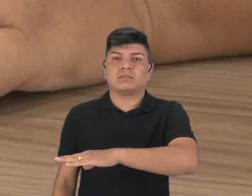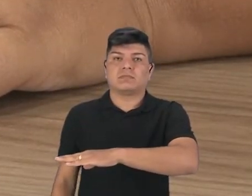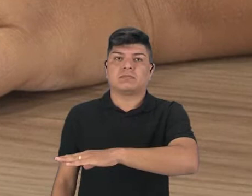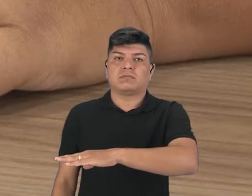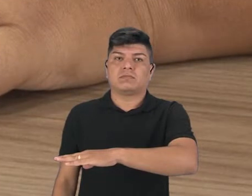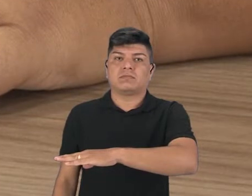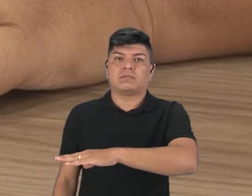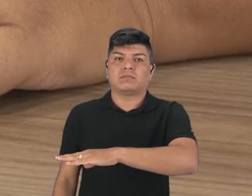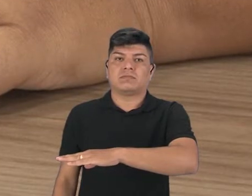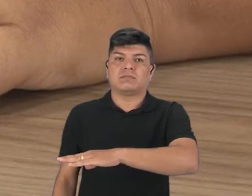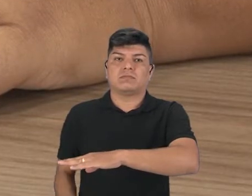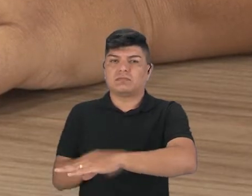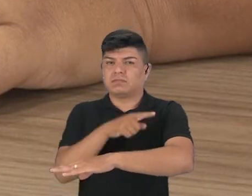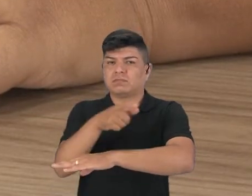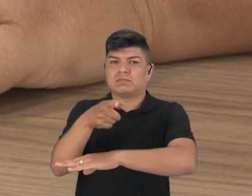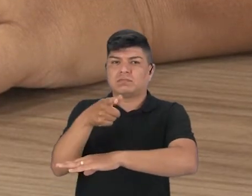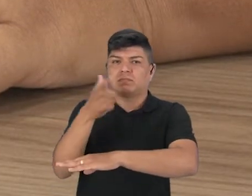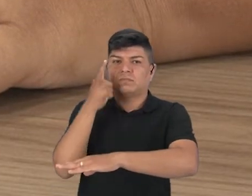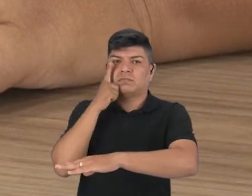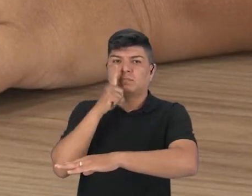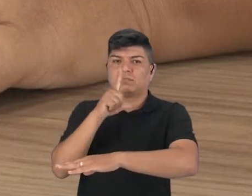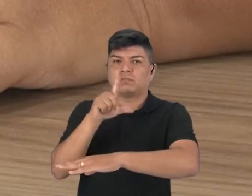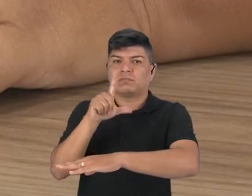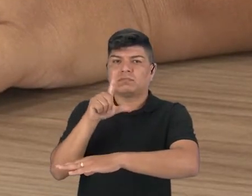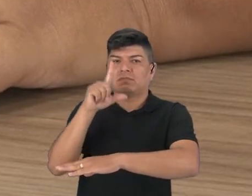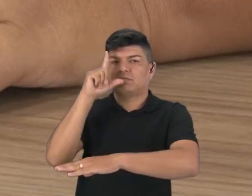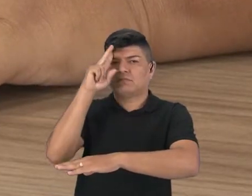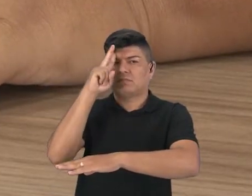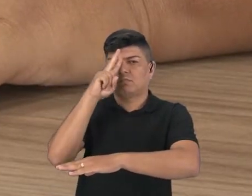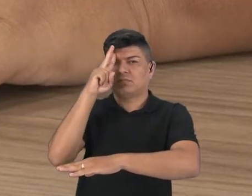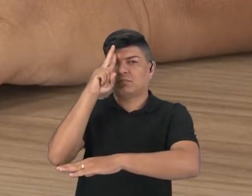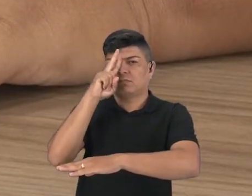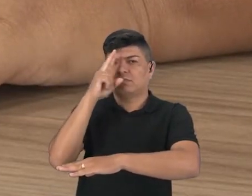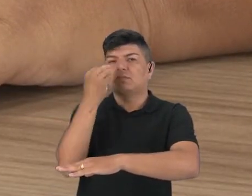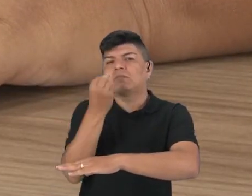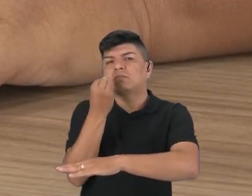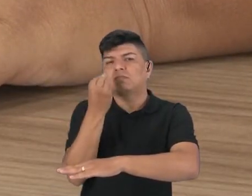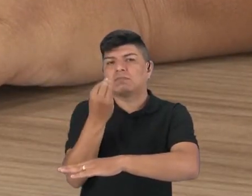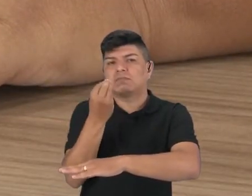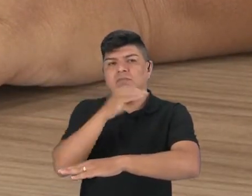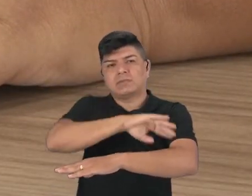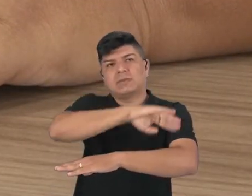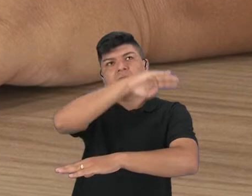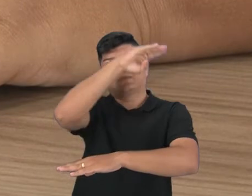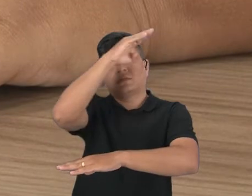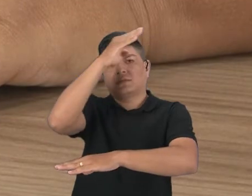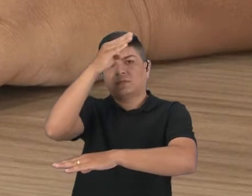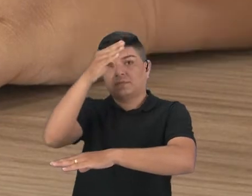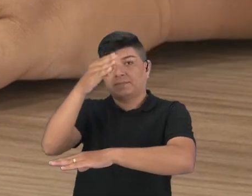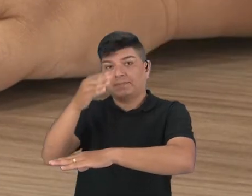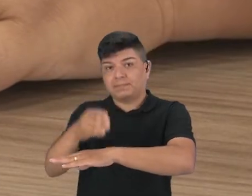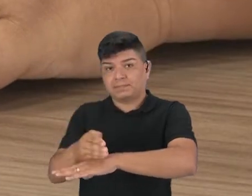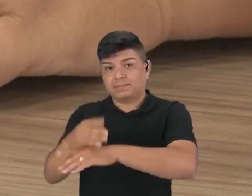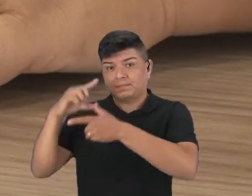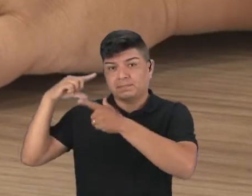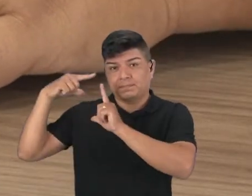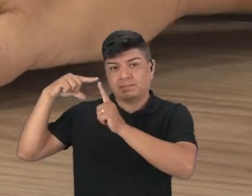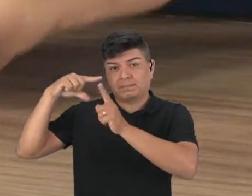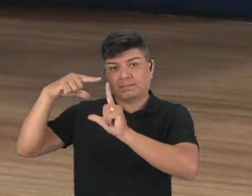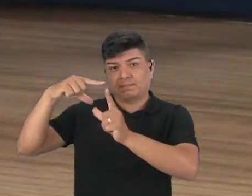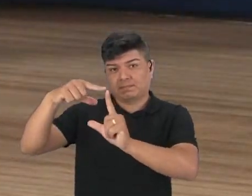Será que vocês conseguem relembrar que forma é essa? Que forma